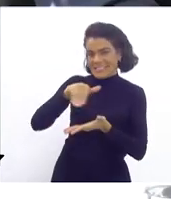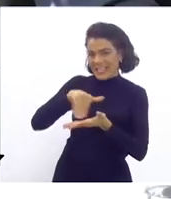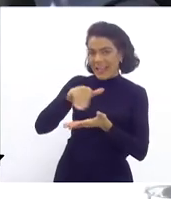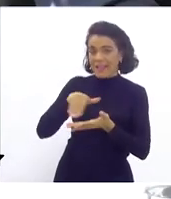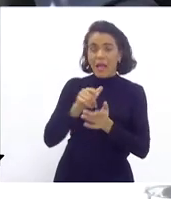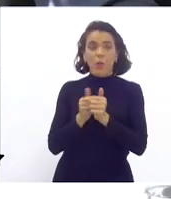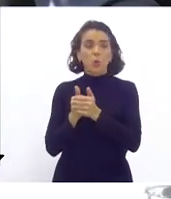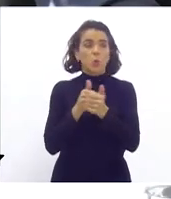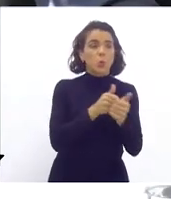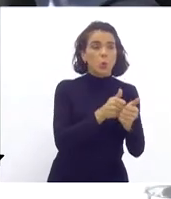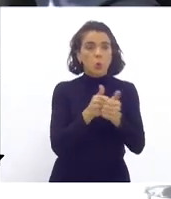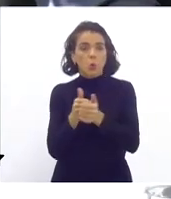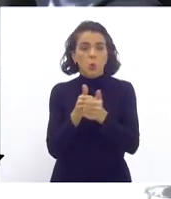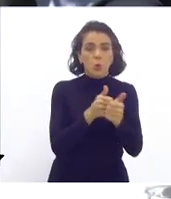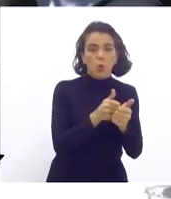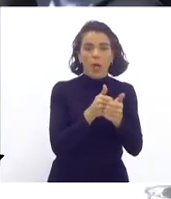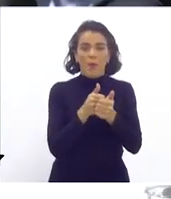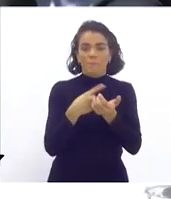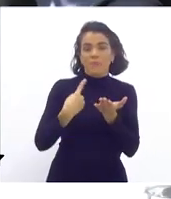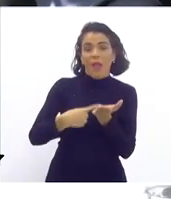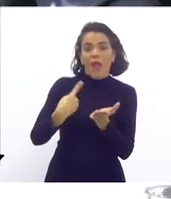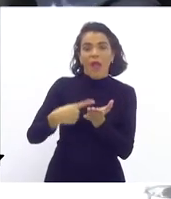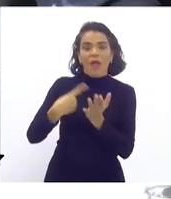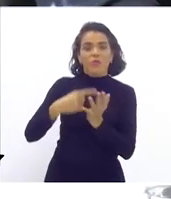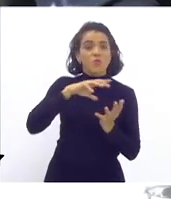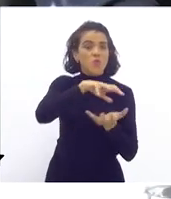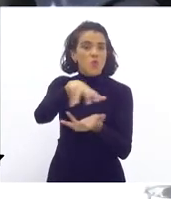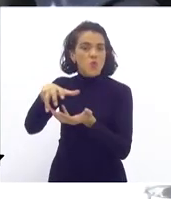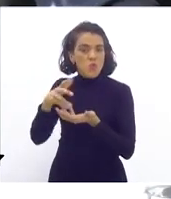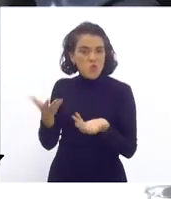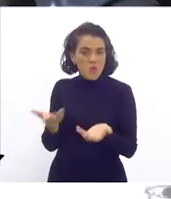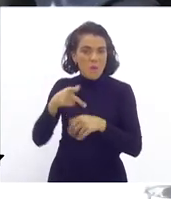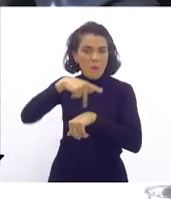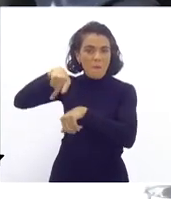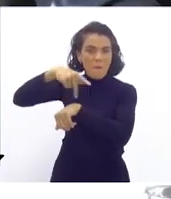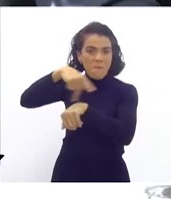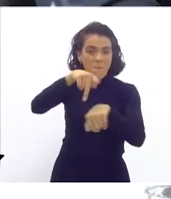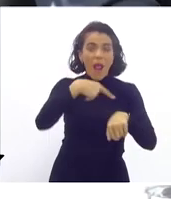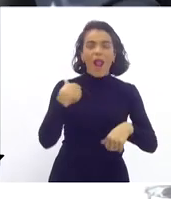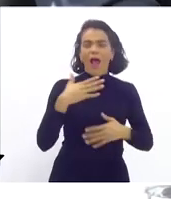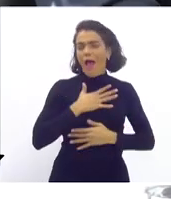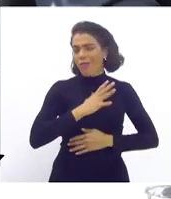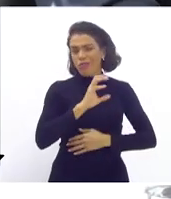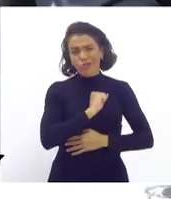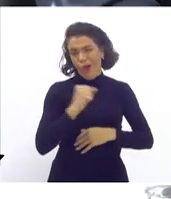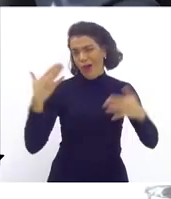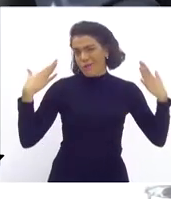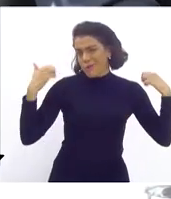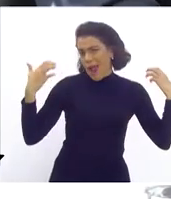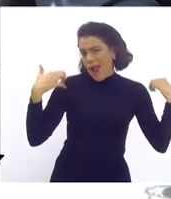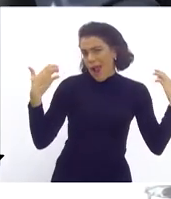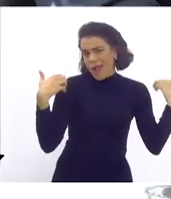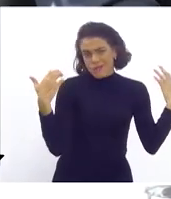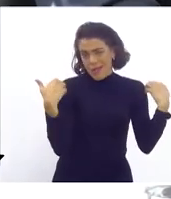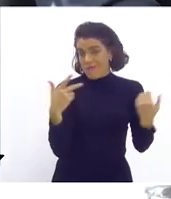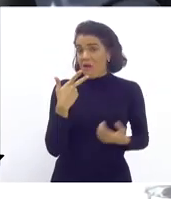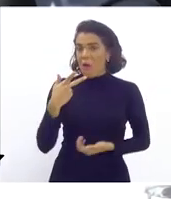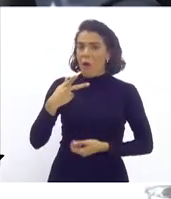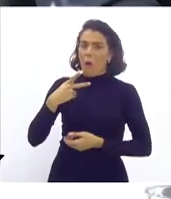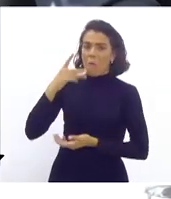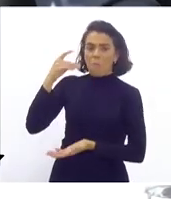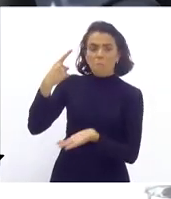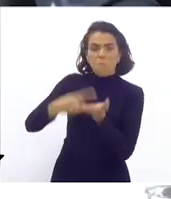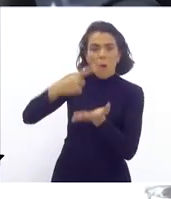do Estado do Rio de Janeiro nas suas agendas mundo afora Então ela gosta muito de passear tá falando que tá fazendo uma agenda oficial da empresa